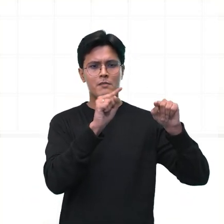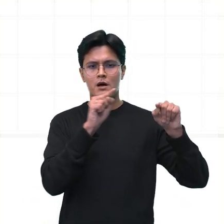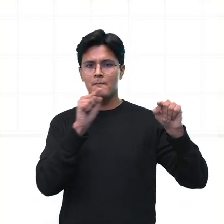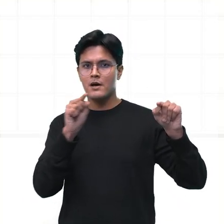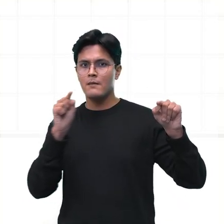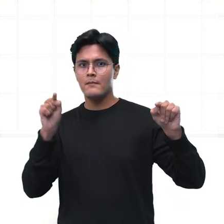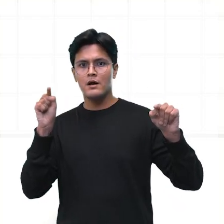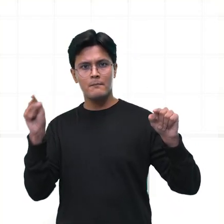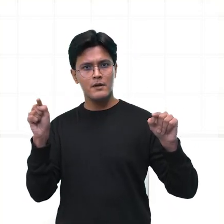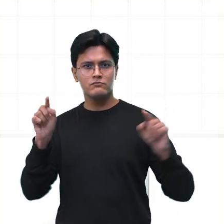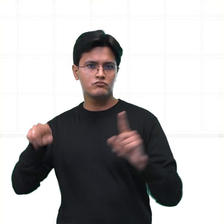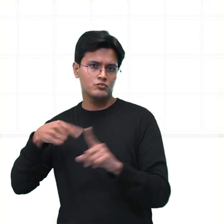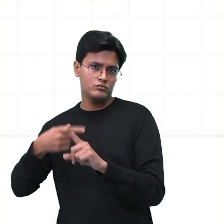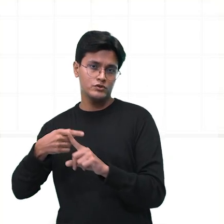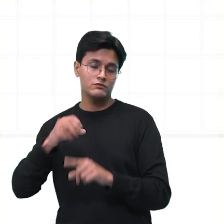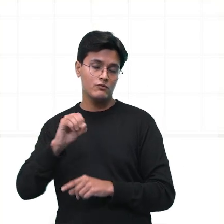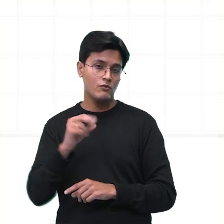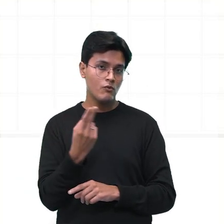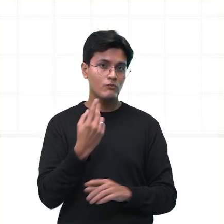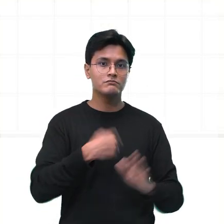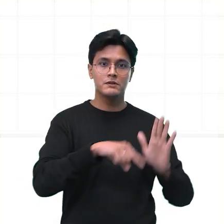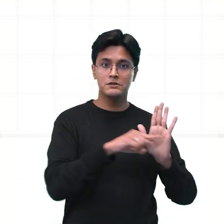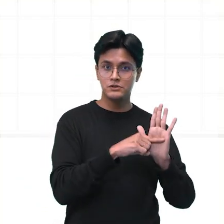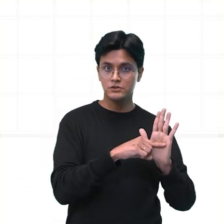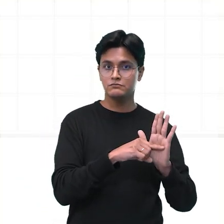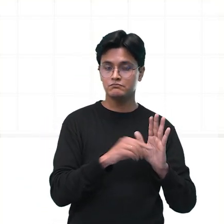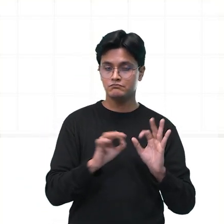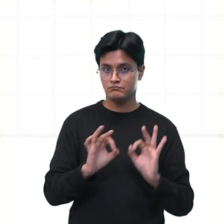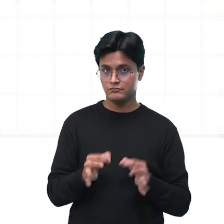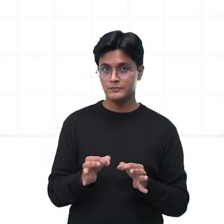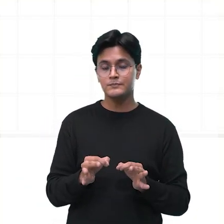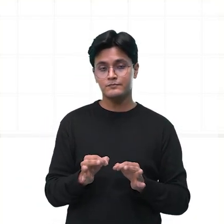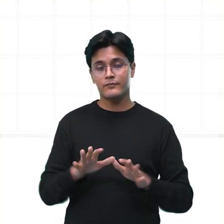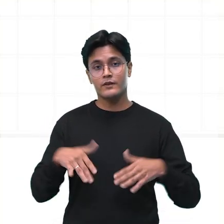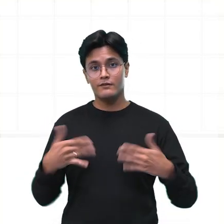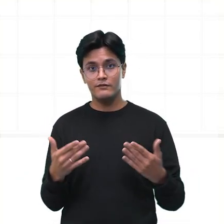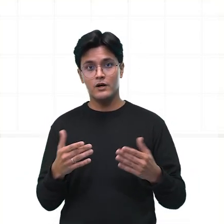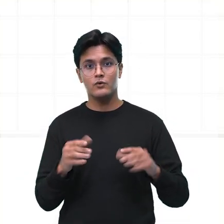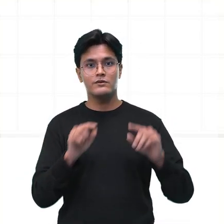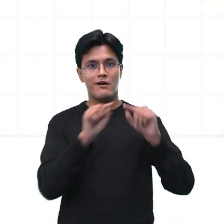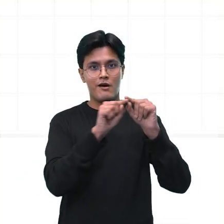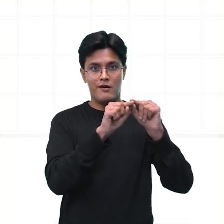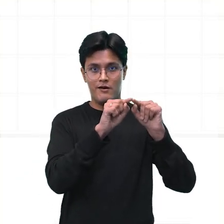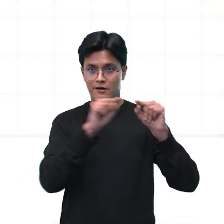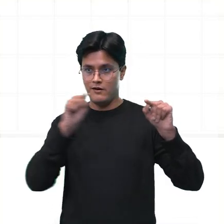positivos e negativos Ok então aqui no meio da reta